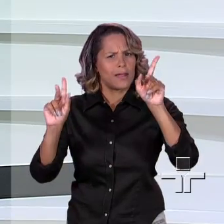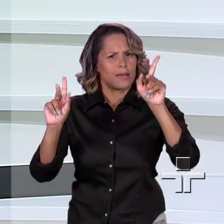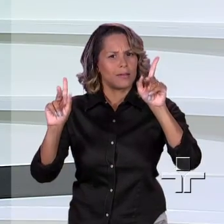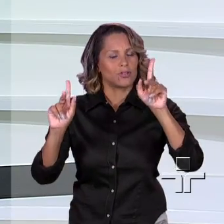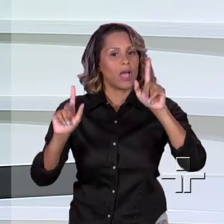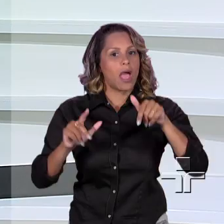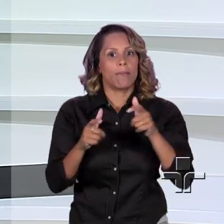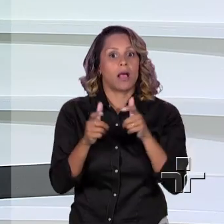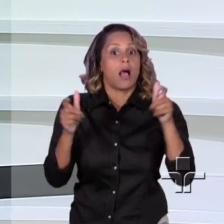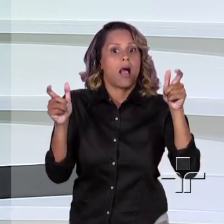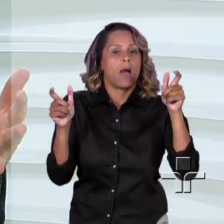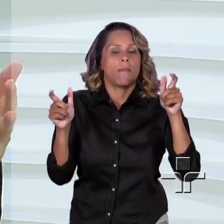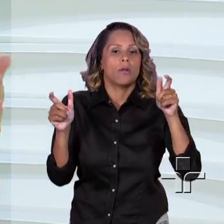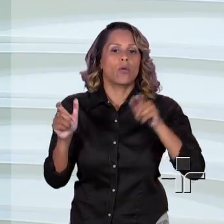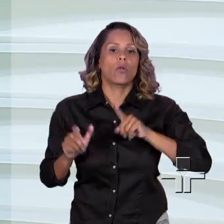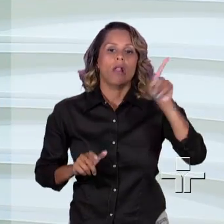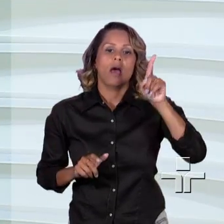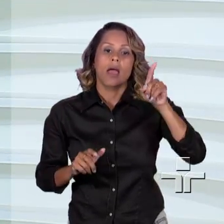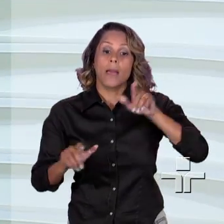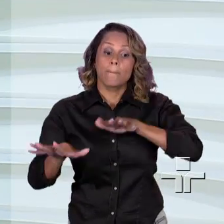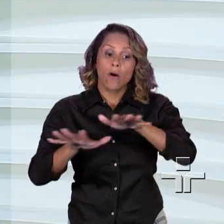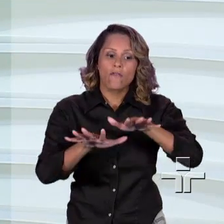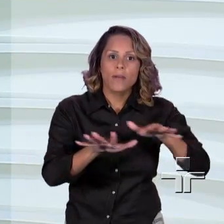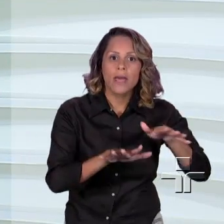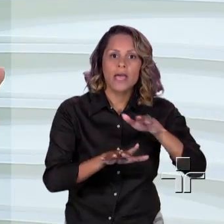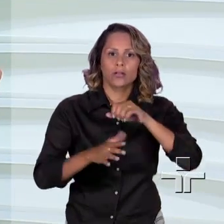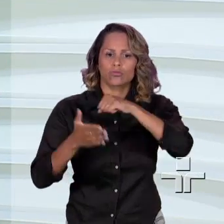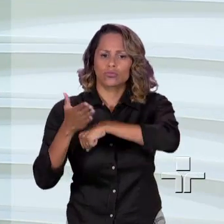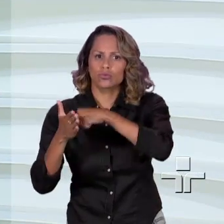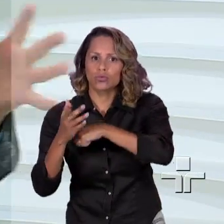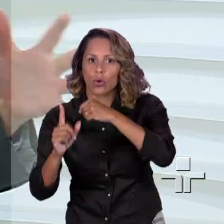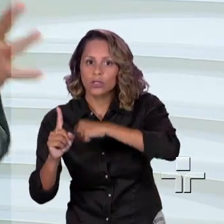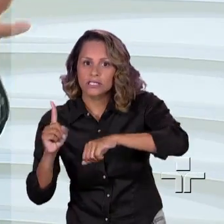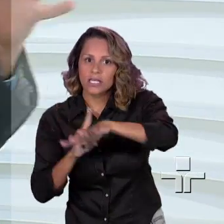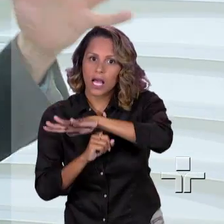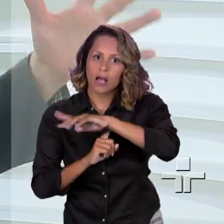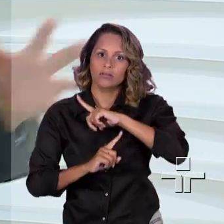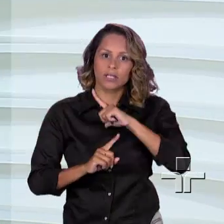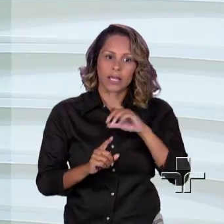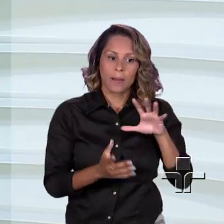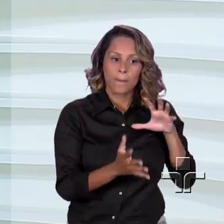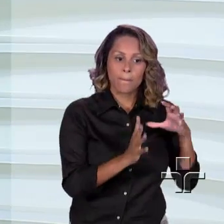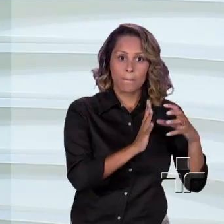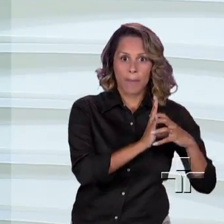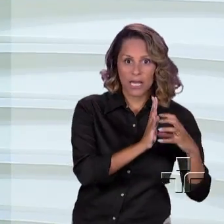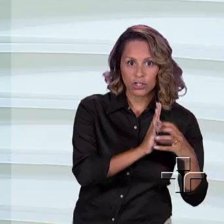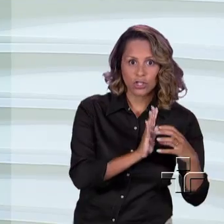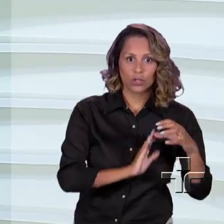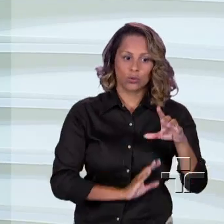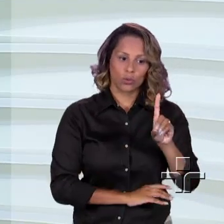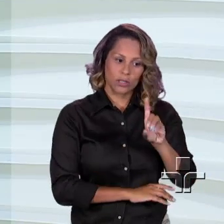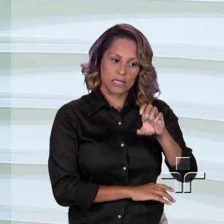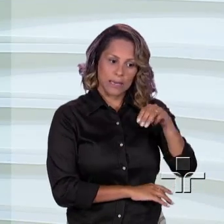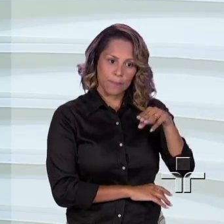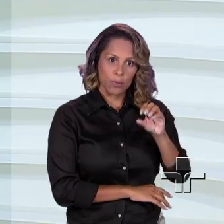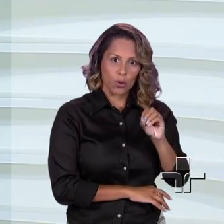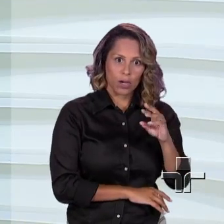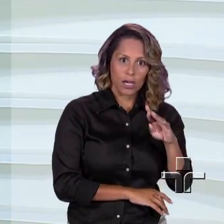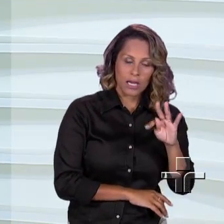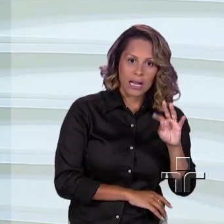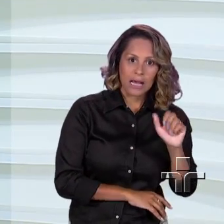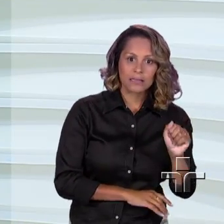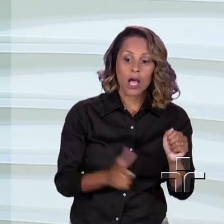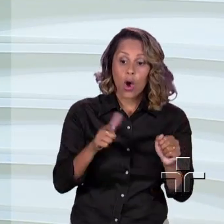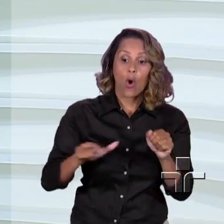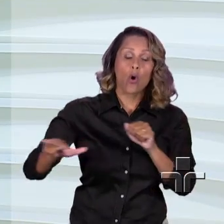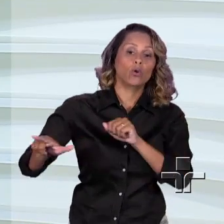que é de movimentos sociais e pessoas ligadas ao Partido Democrata e outros setores que estão nessa resistência à